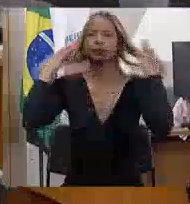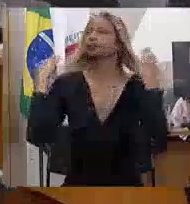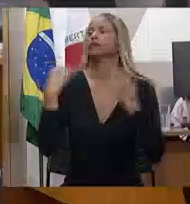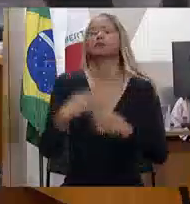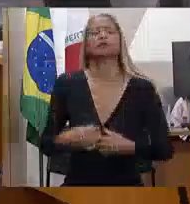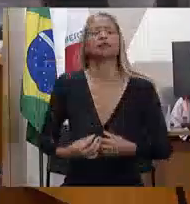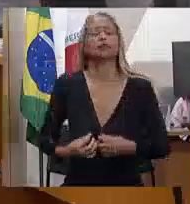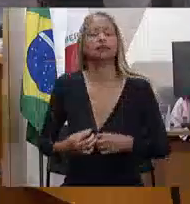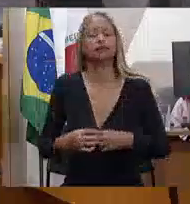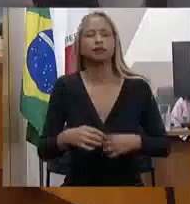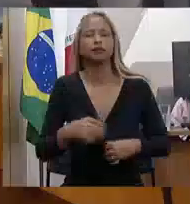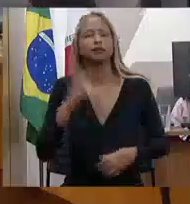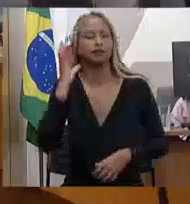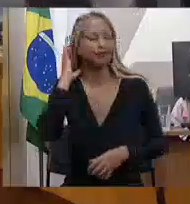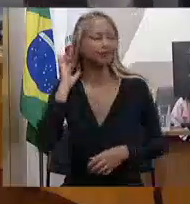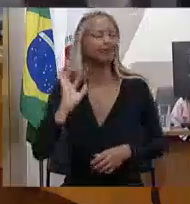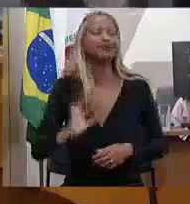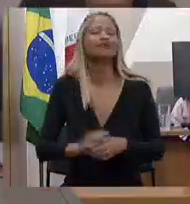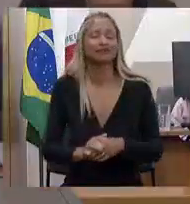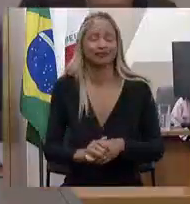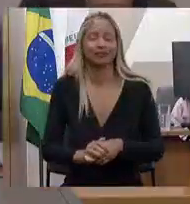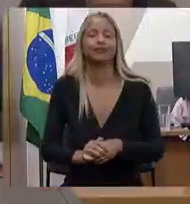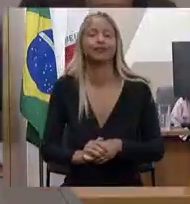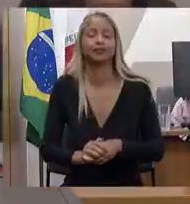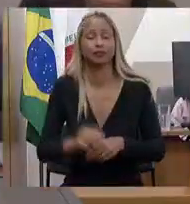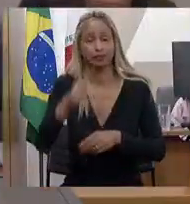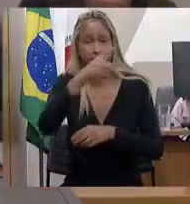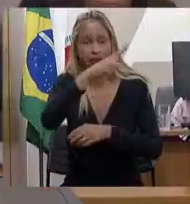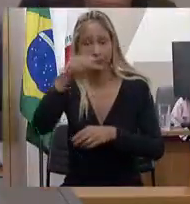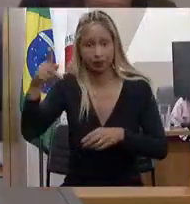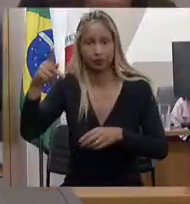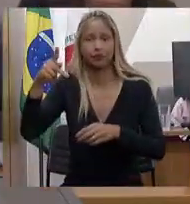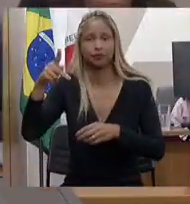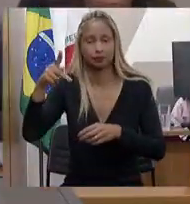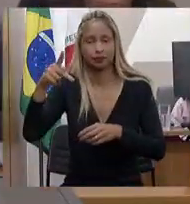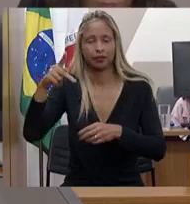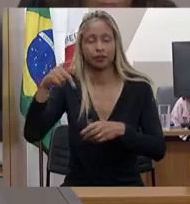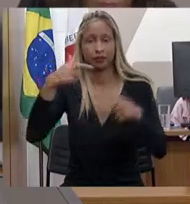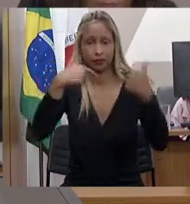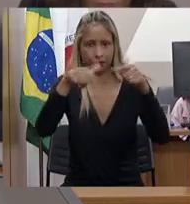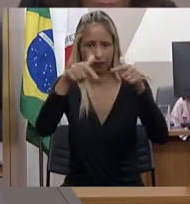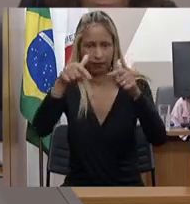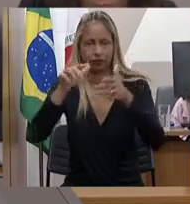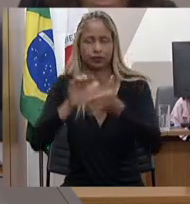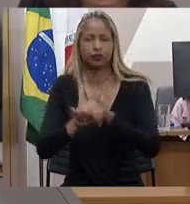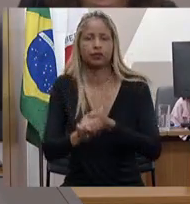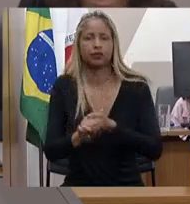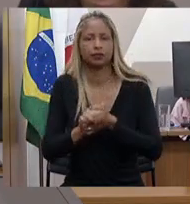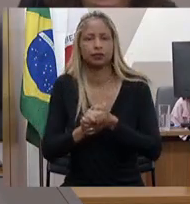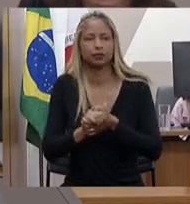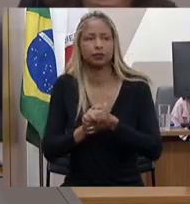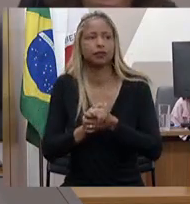a palavra senhor Jairo Nogueira Filho presidente da Central Única dos Trabalhadores